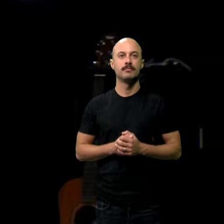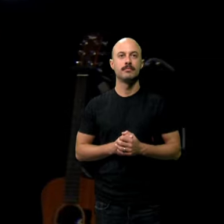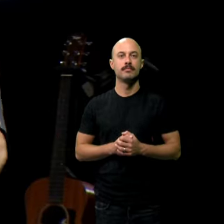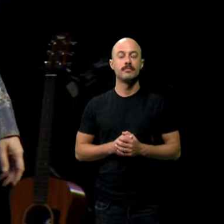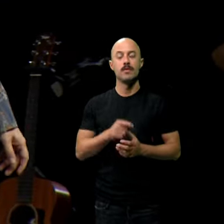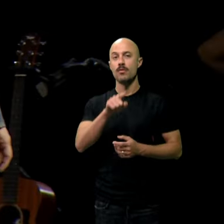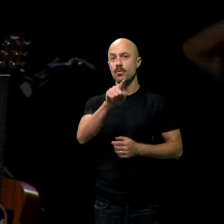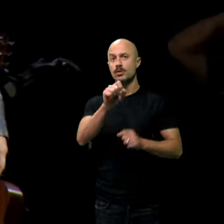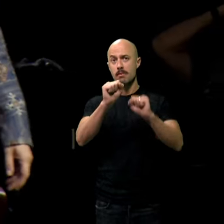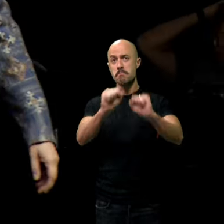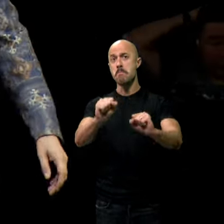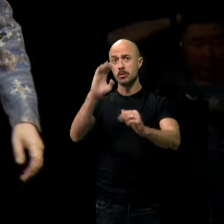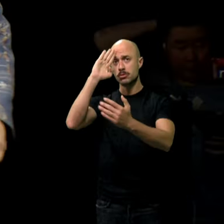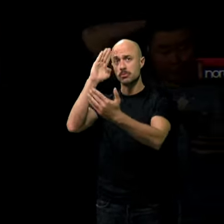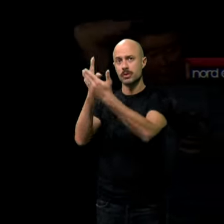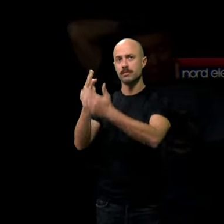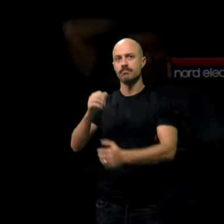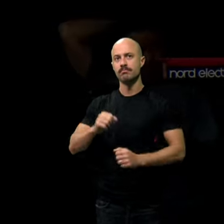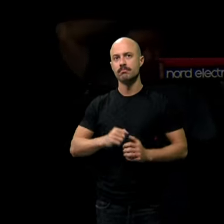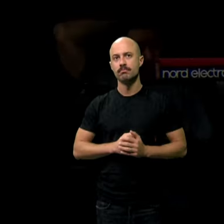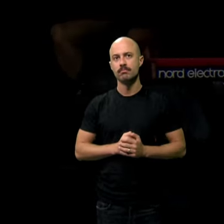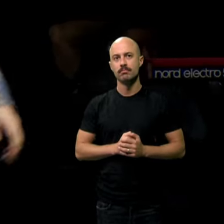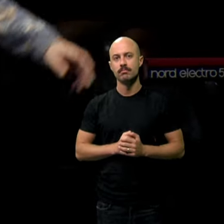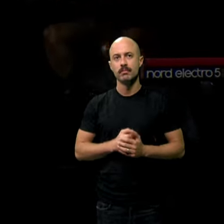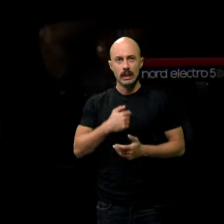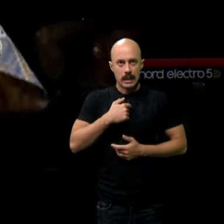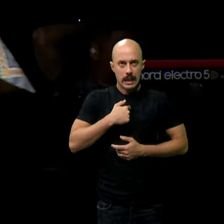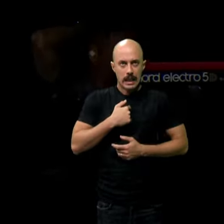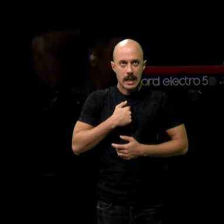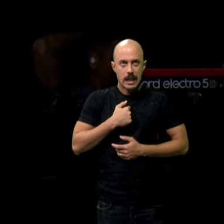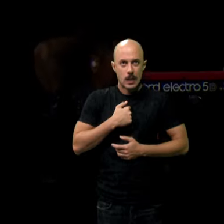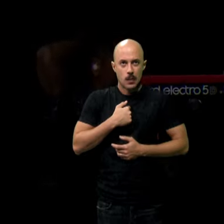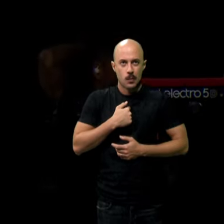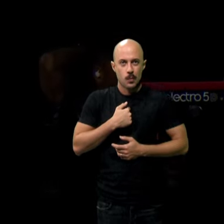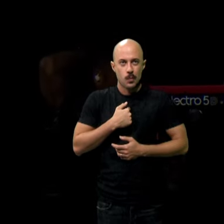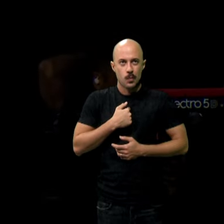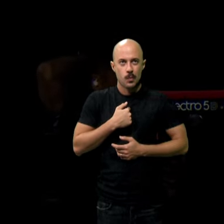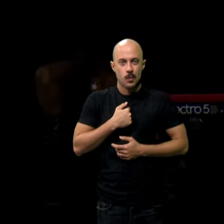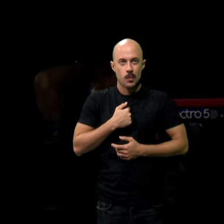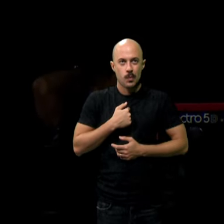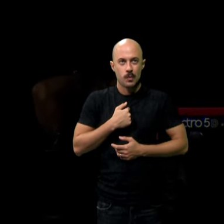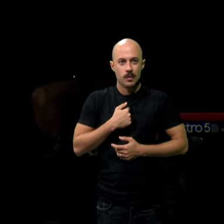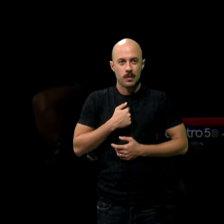Você pode crer ou não, mas eu nasci para acreditar.